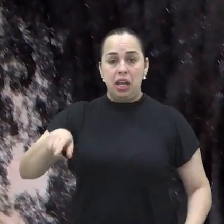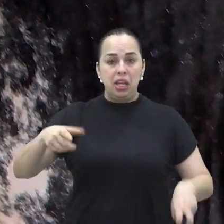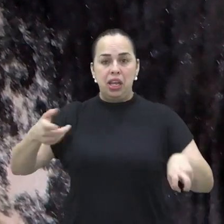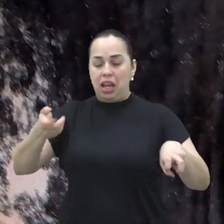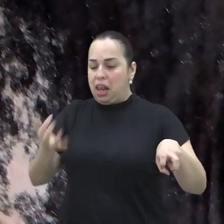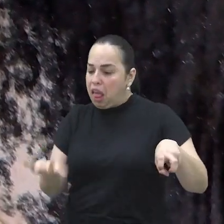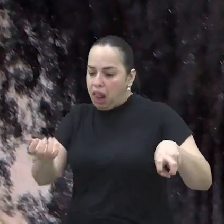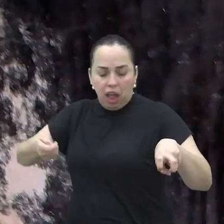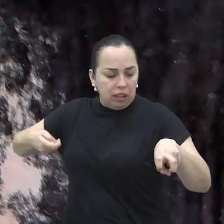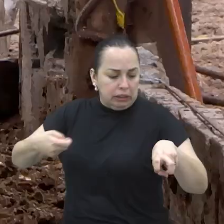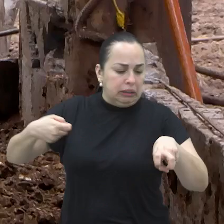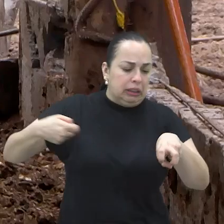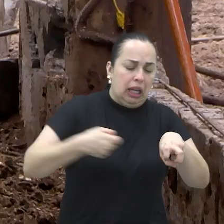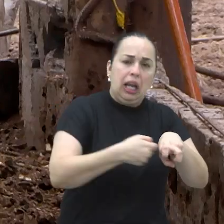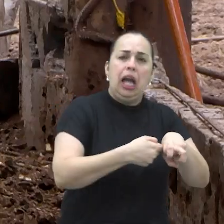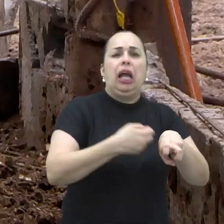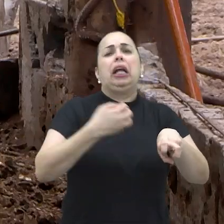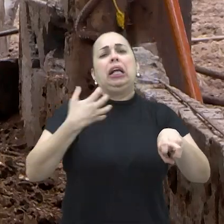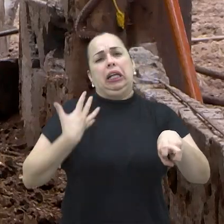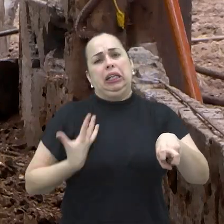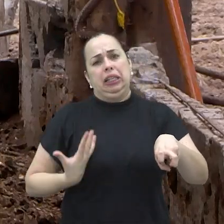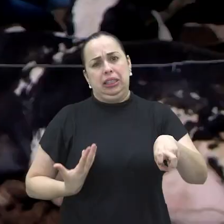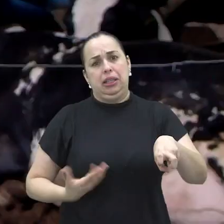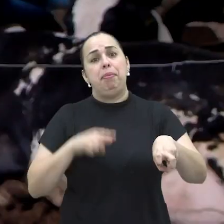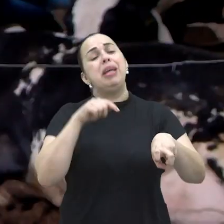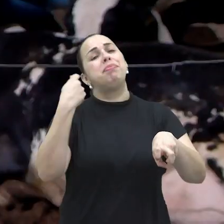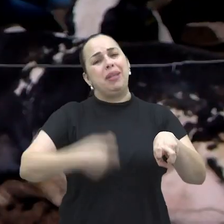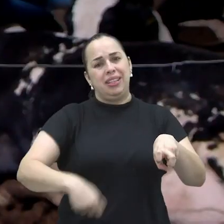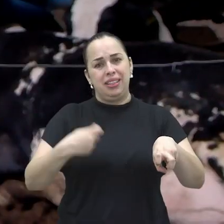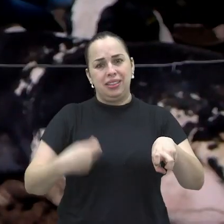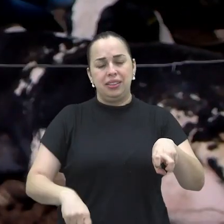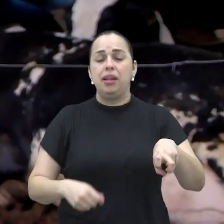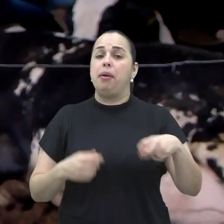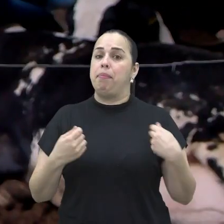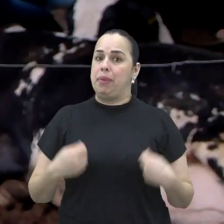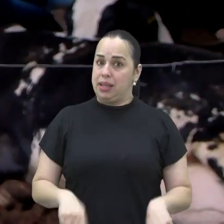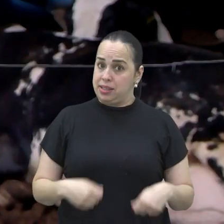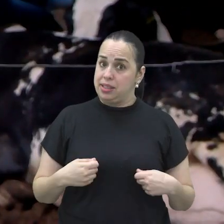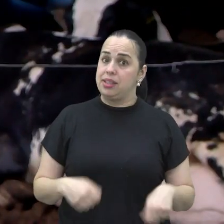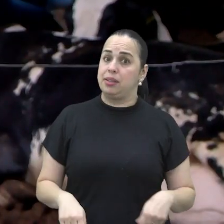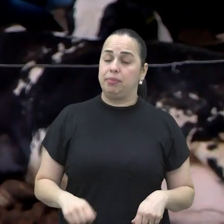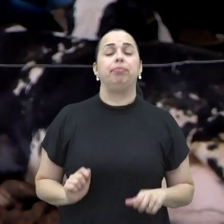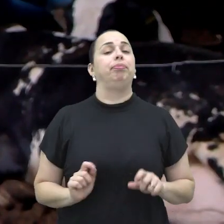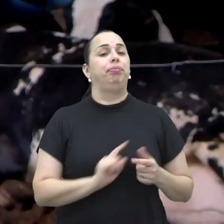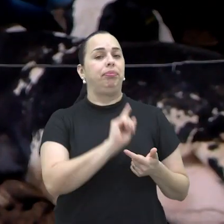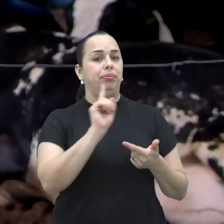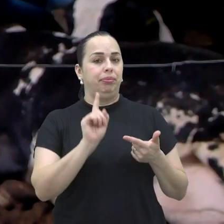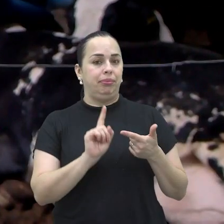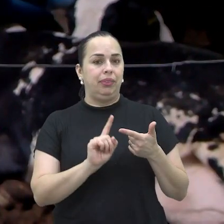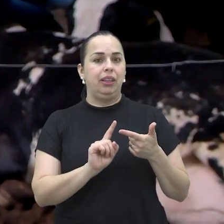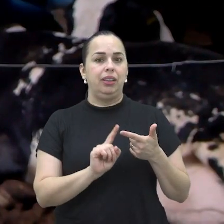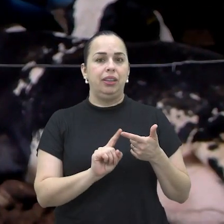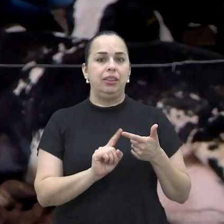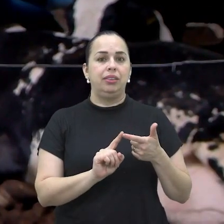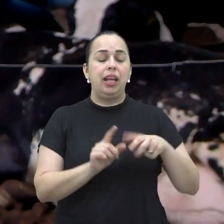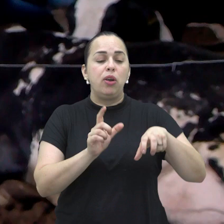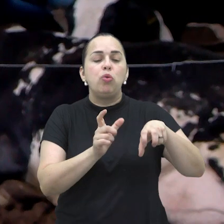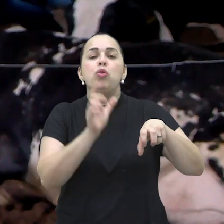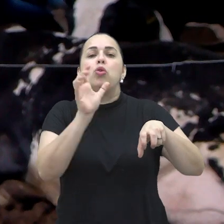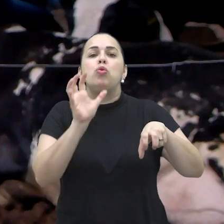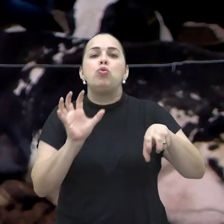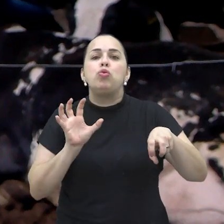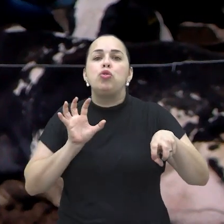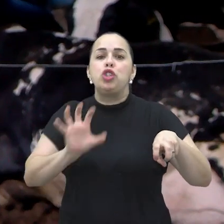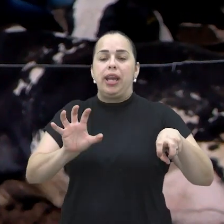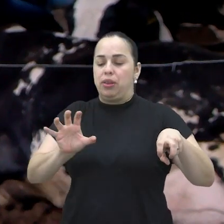Um trabalho tão cansativo quanto necessário. Tem que ter uma imobilização do animal, né? Tem um tipo específico de